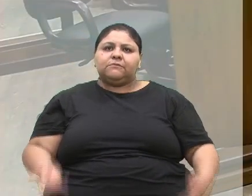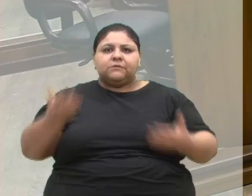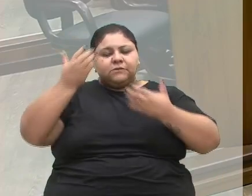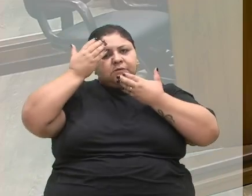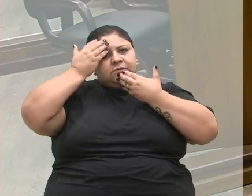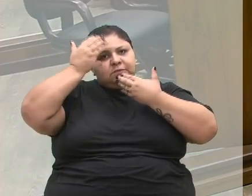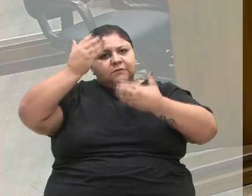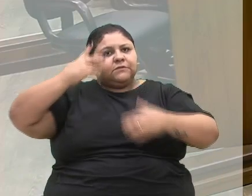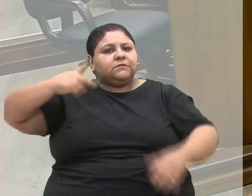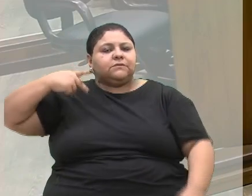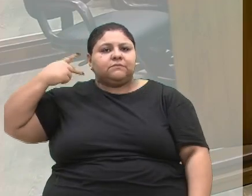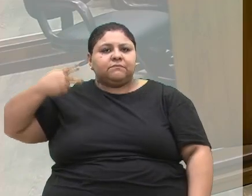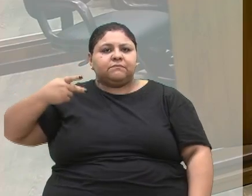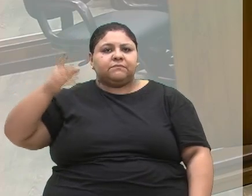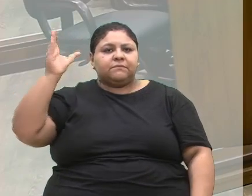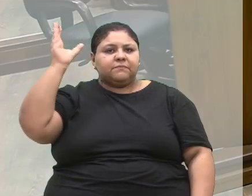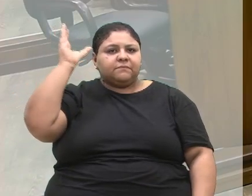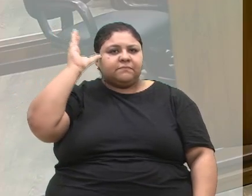Obrigado, vereador.